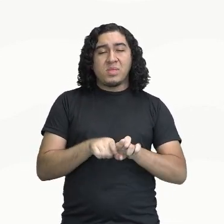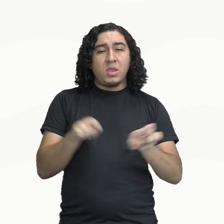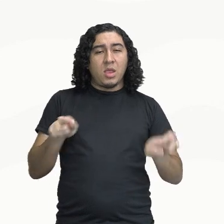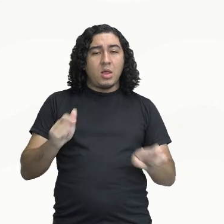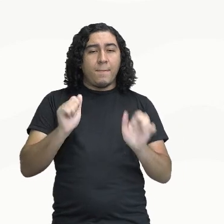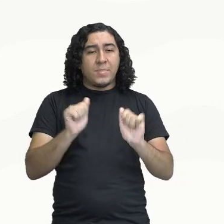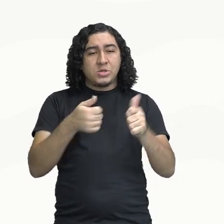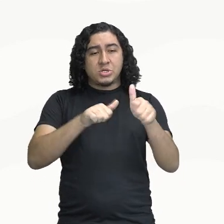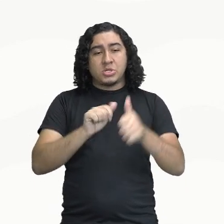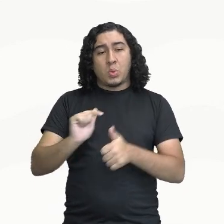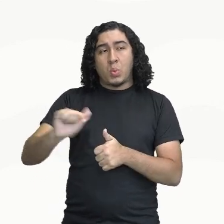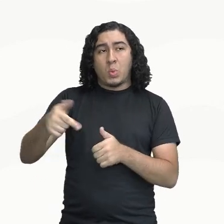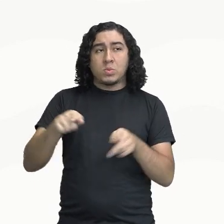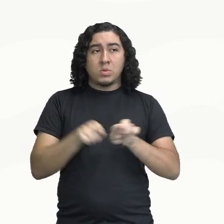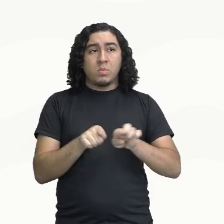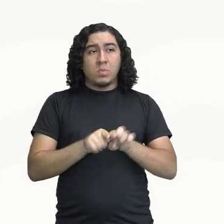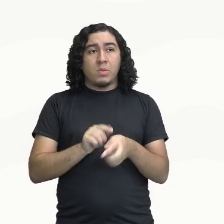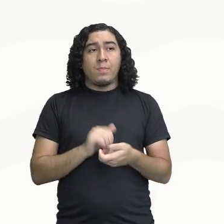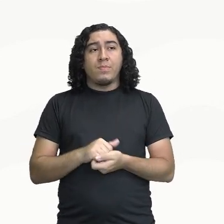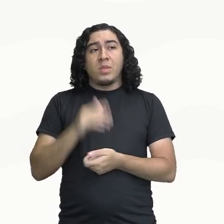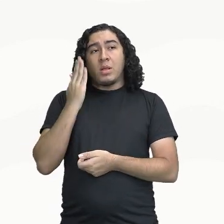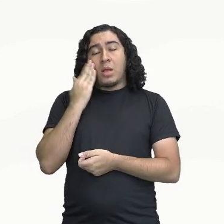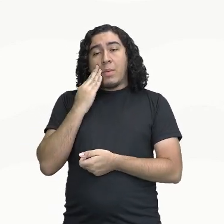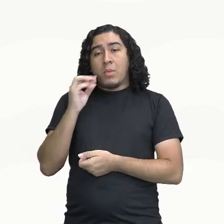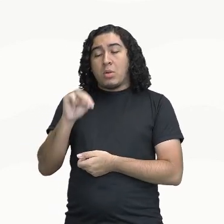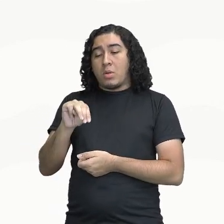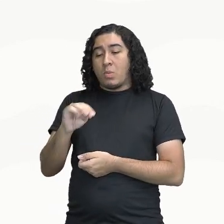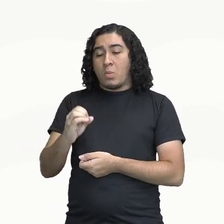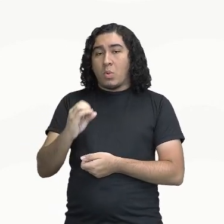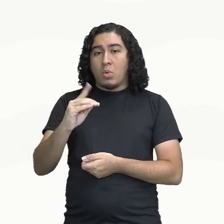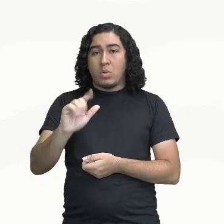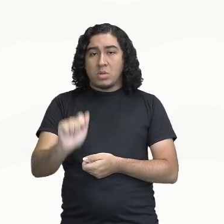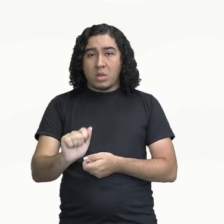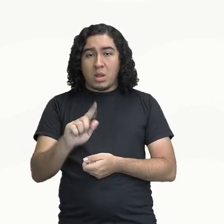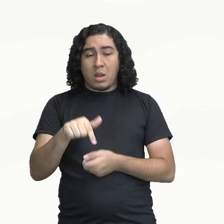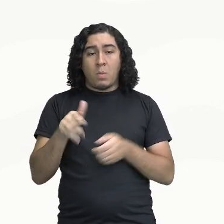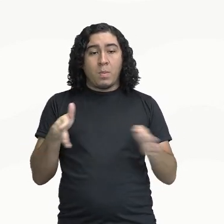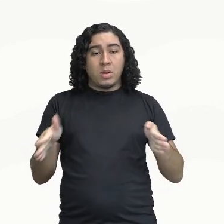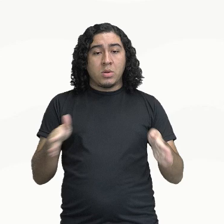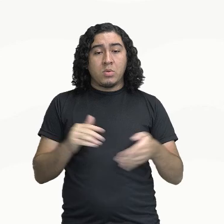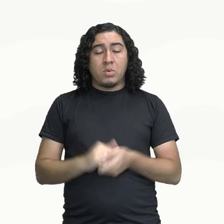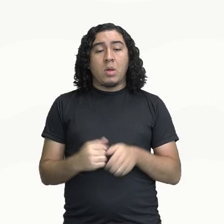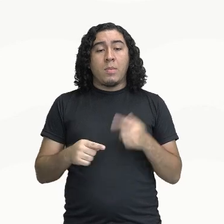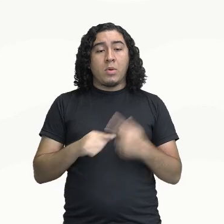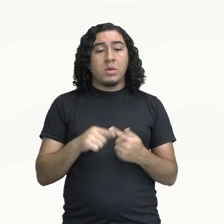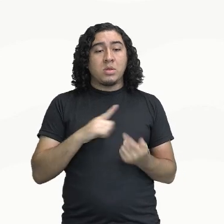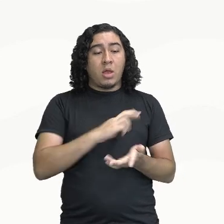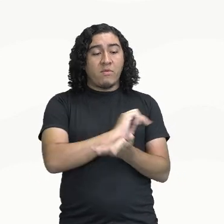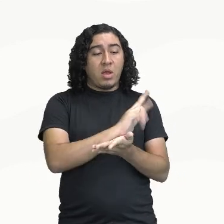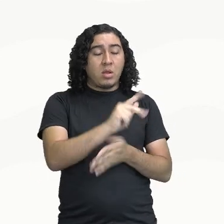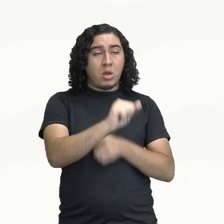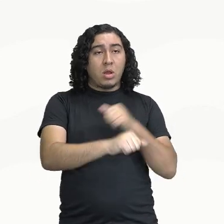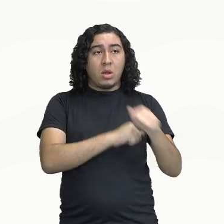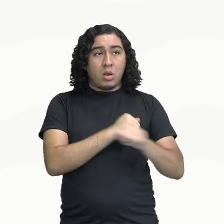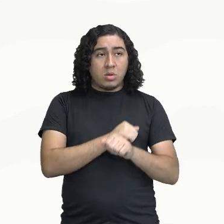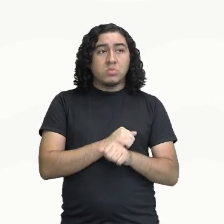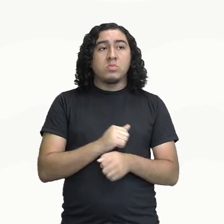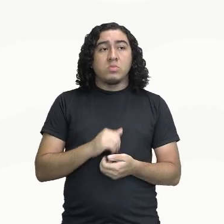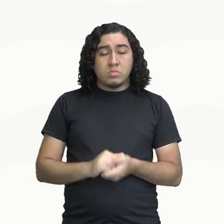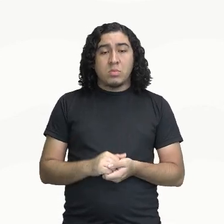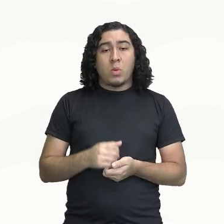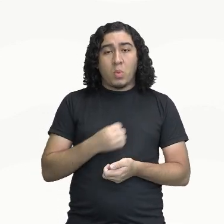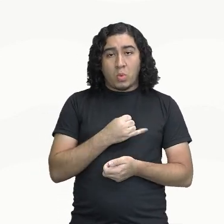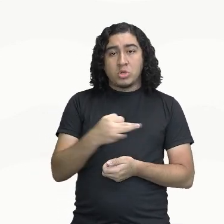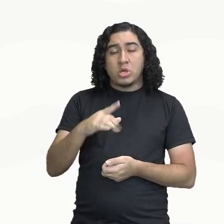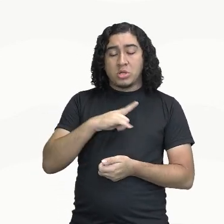também verificar os outros. Eu já sei que a moda aí é nesse período, porque eu tenho aí vários anos, tá? A maioria está